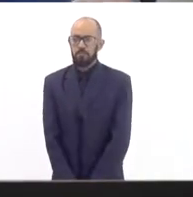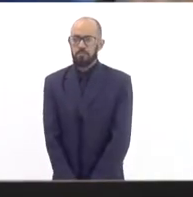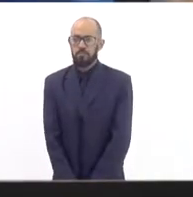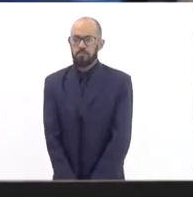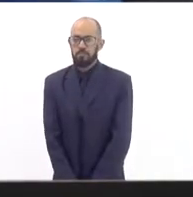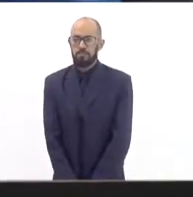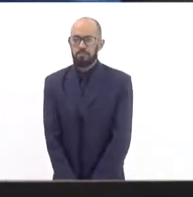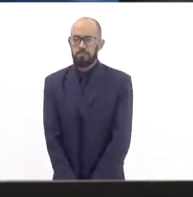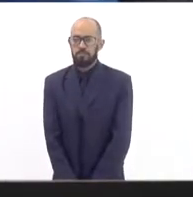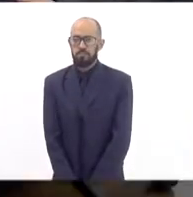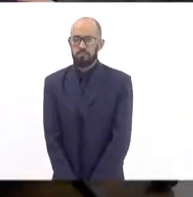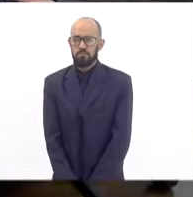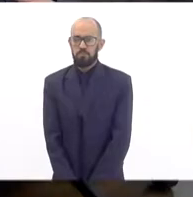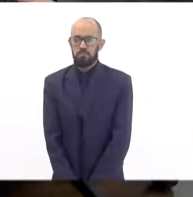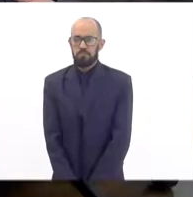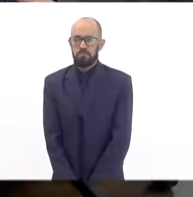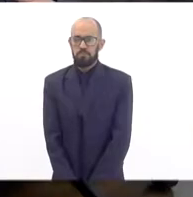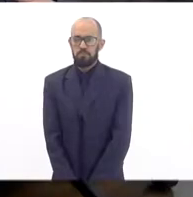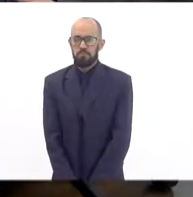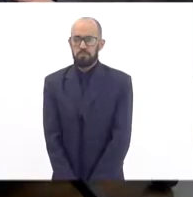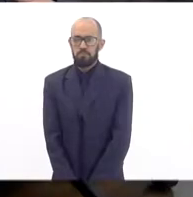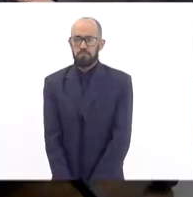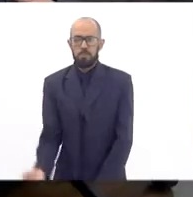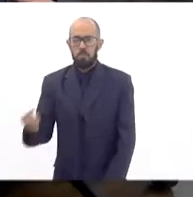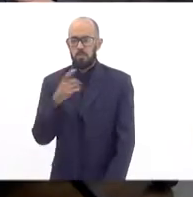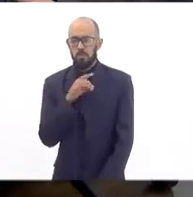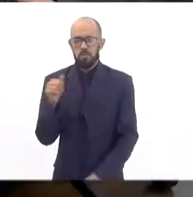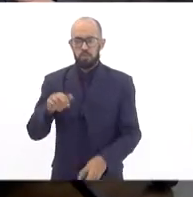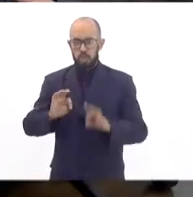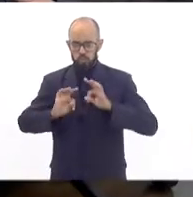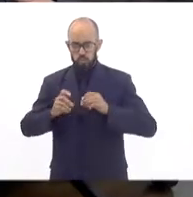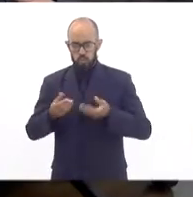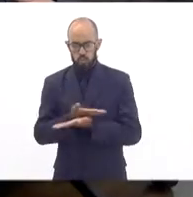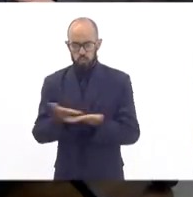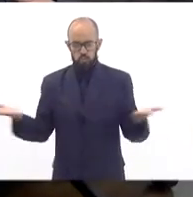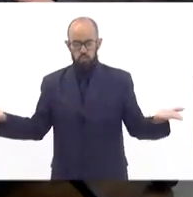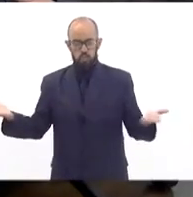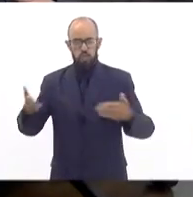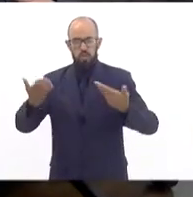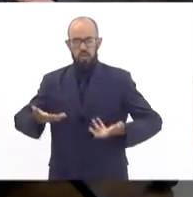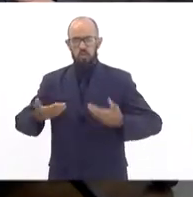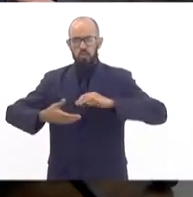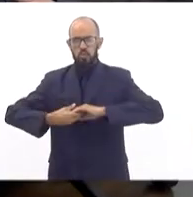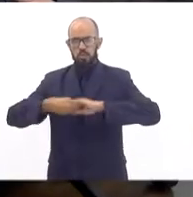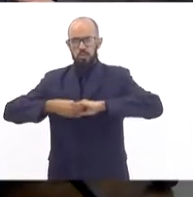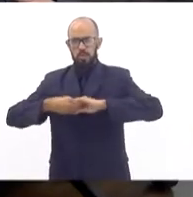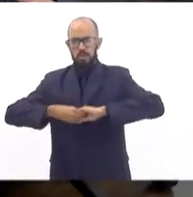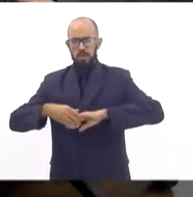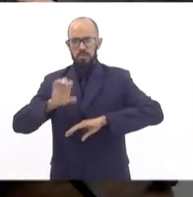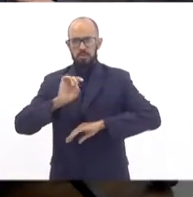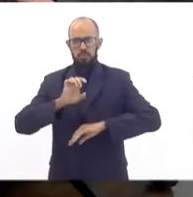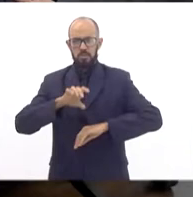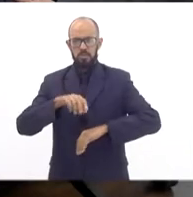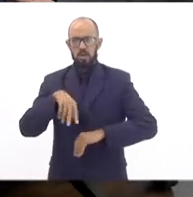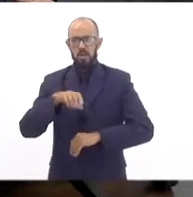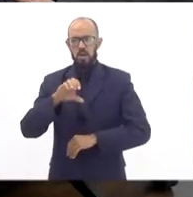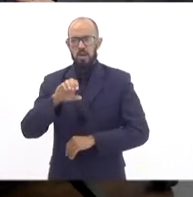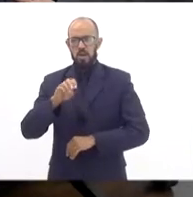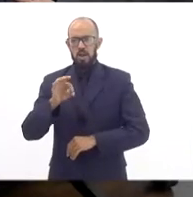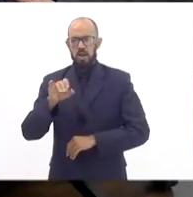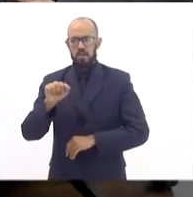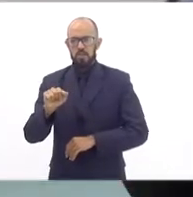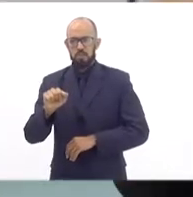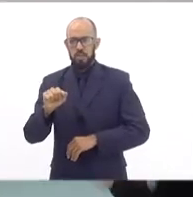Bom dia a todos e a todas. Eu quero cumprimentar especialmente a Cátia